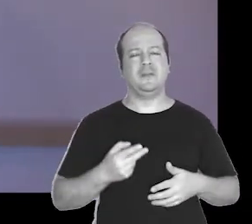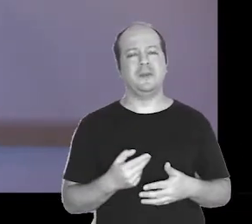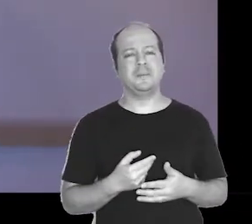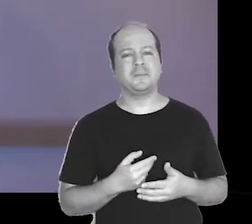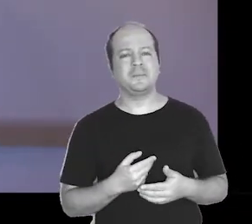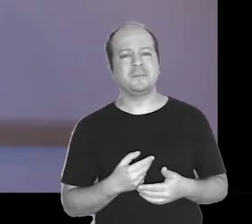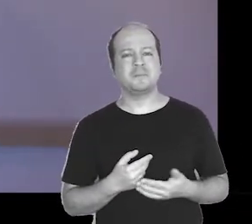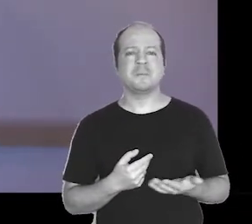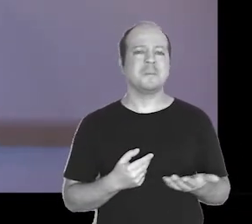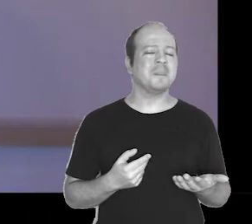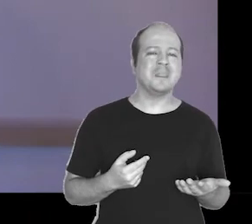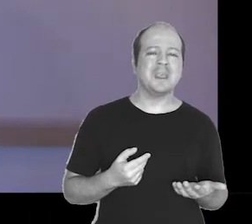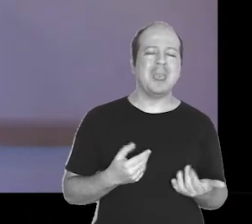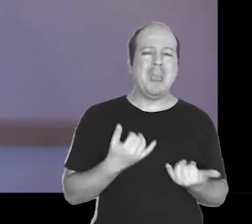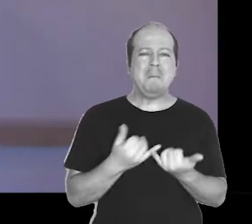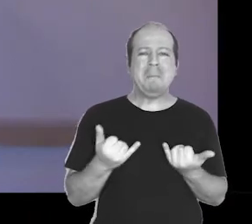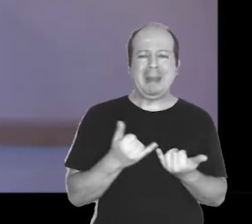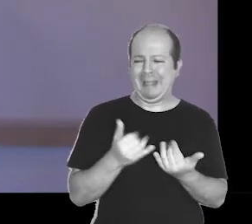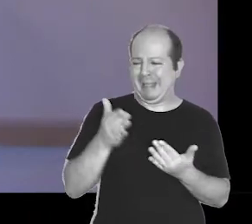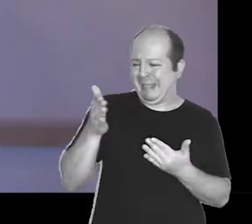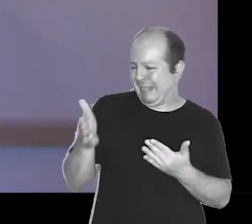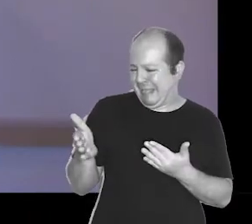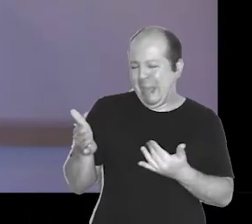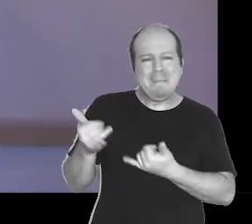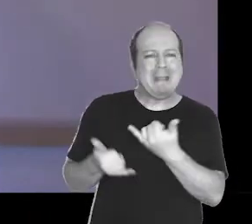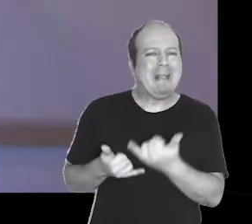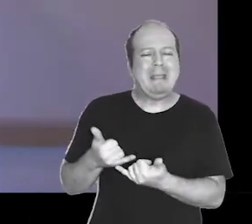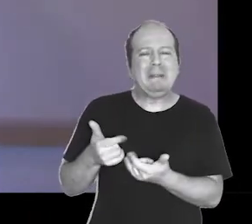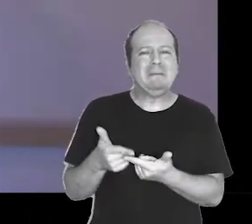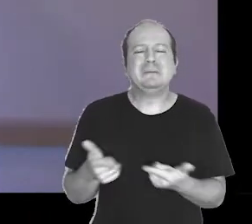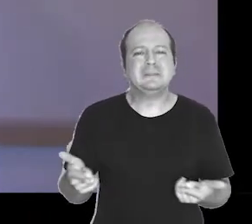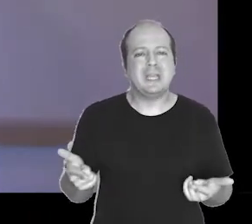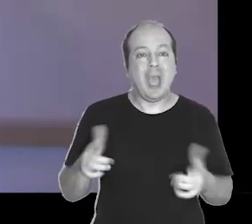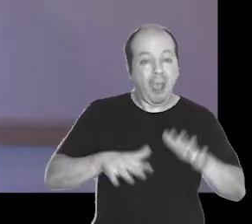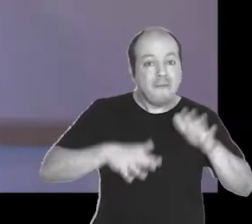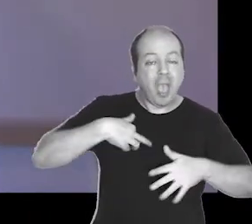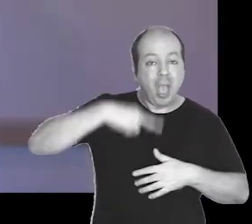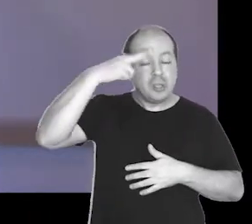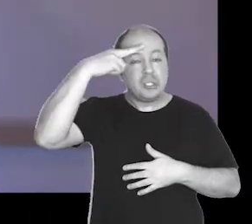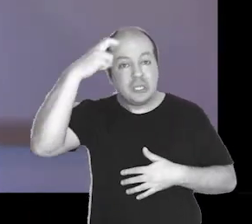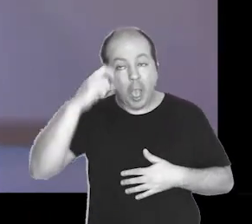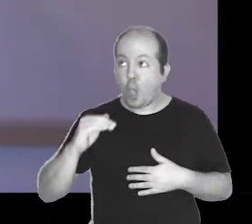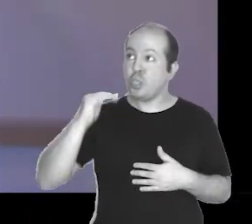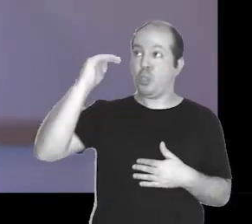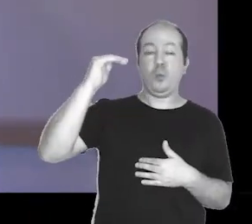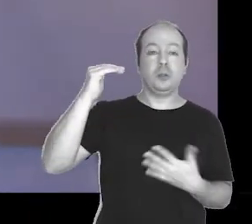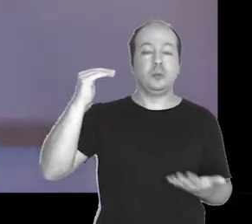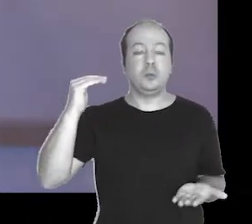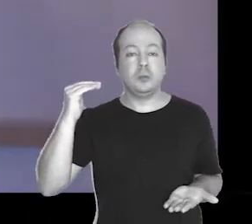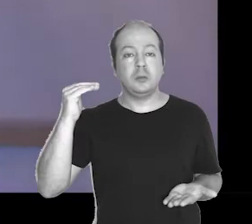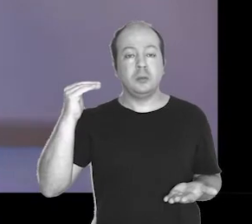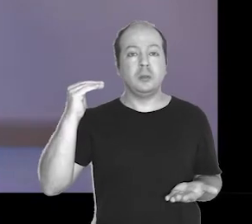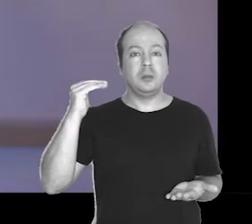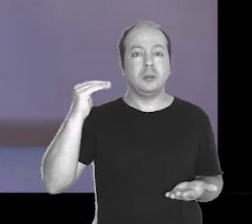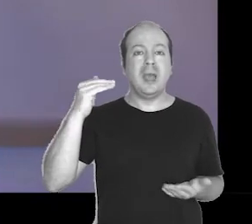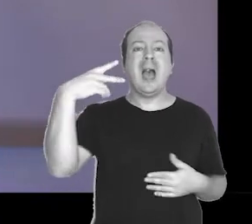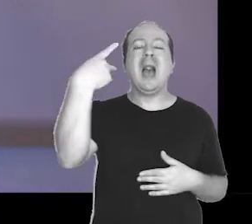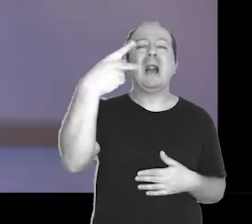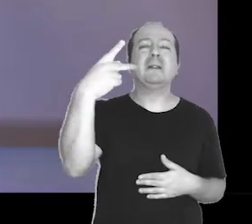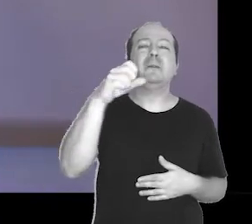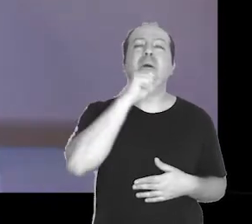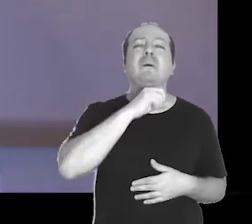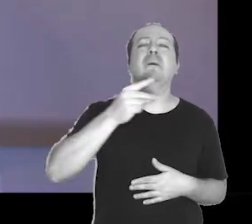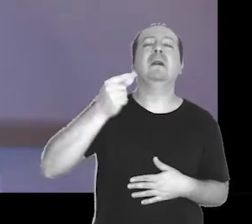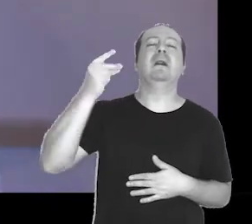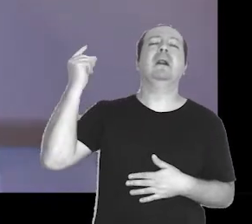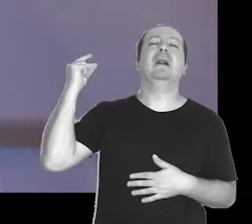era alheio à brincadeira, mesmo que genial, de um adulto. Era a sua antiga